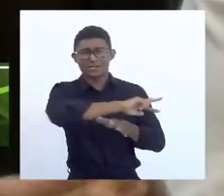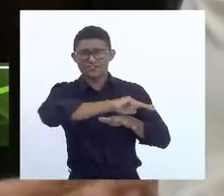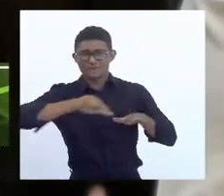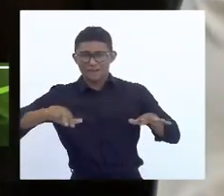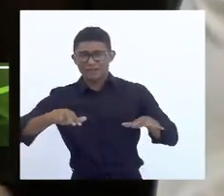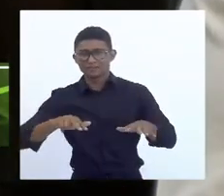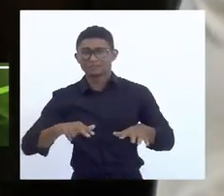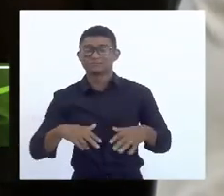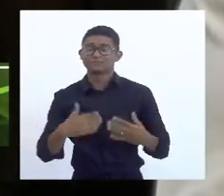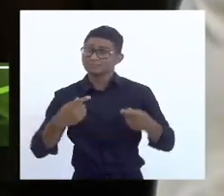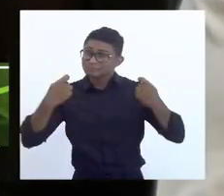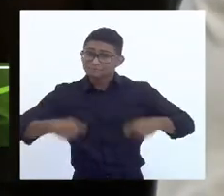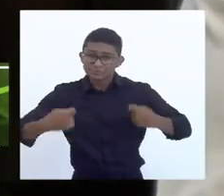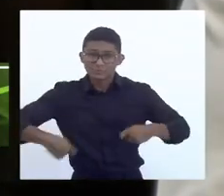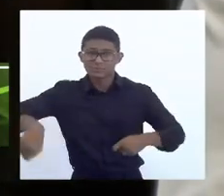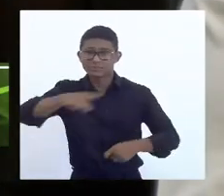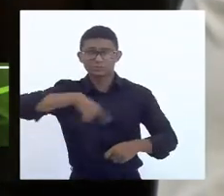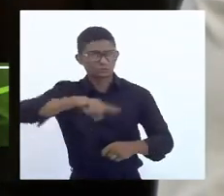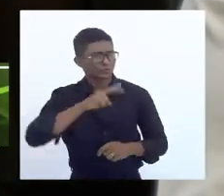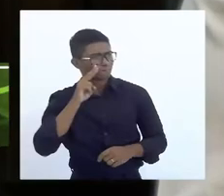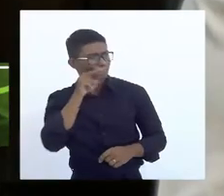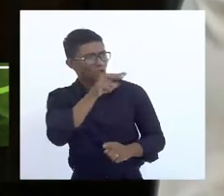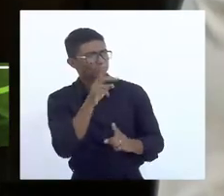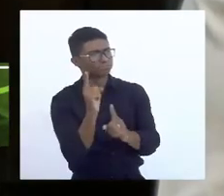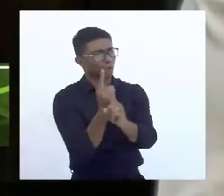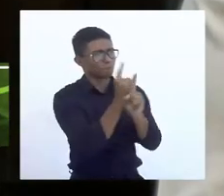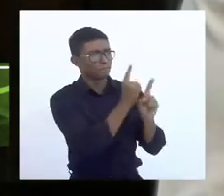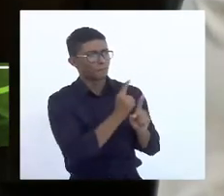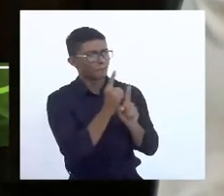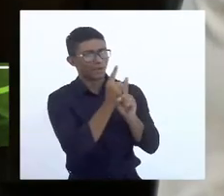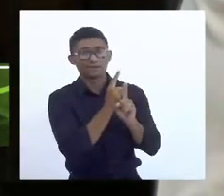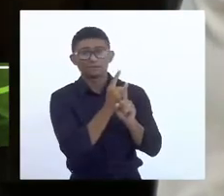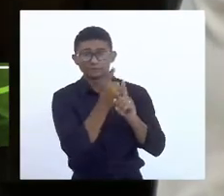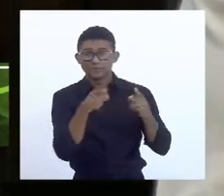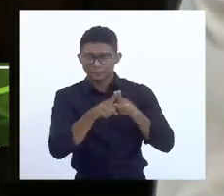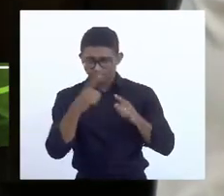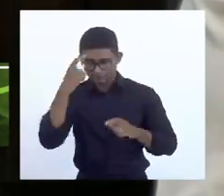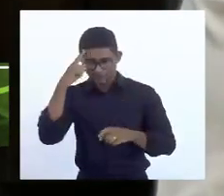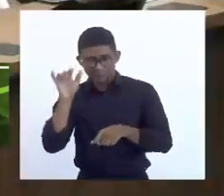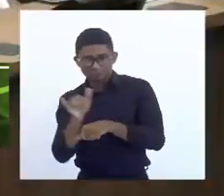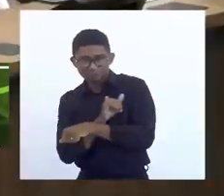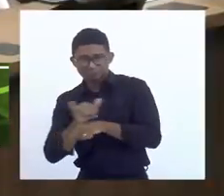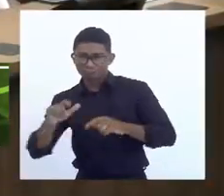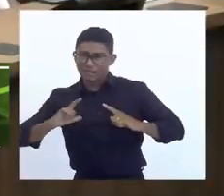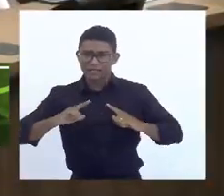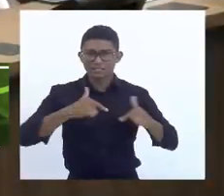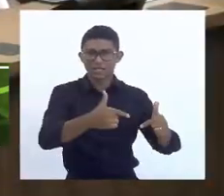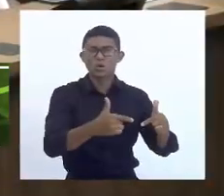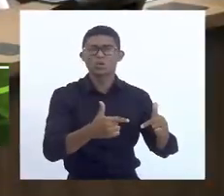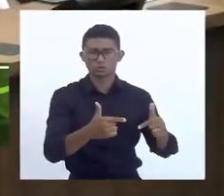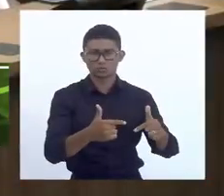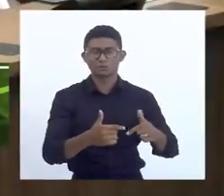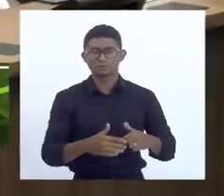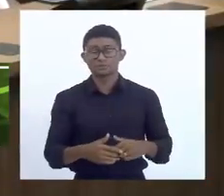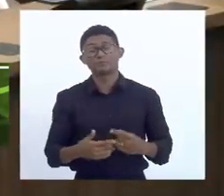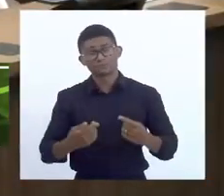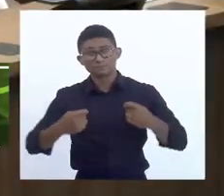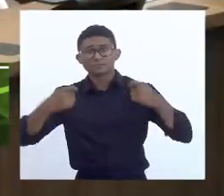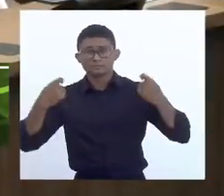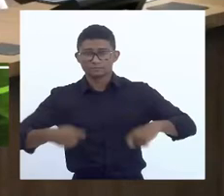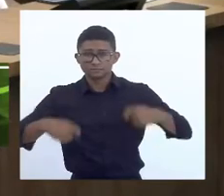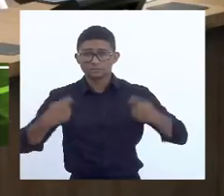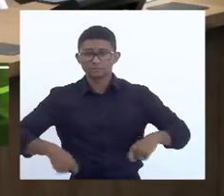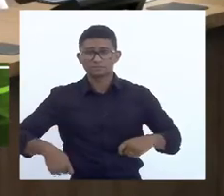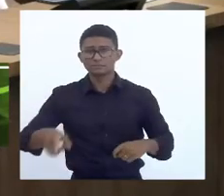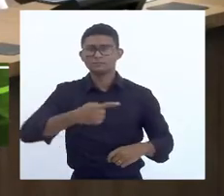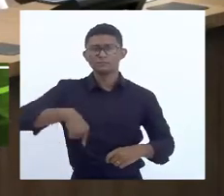Porque, se a gente reconhece que é, a gente toma medidas para enfrentar esse cenário tenebroso. E é preciso que a gente também